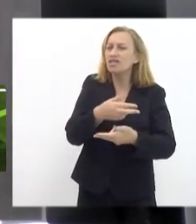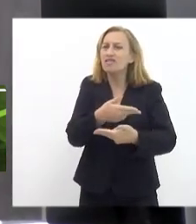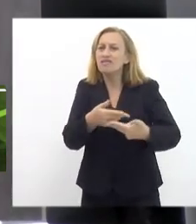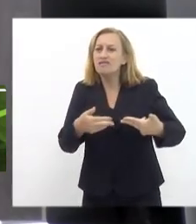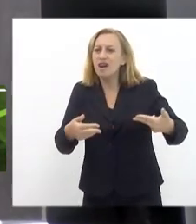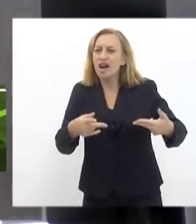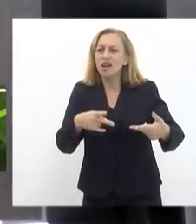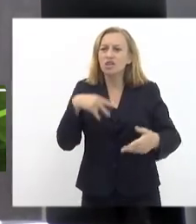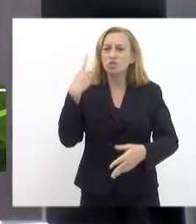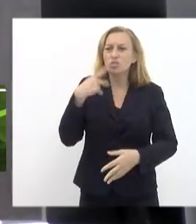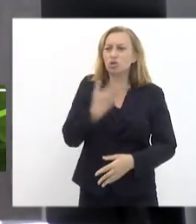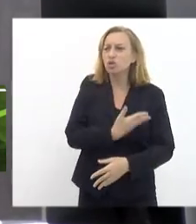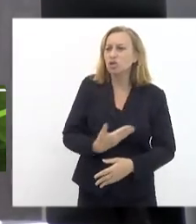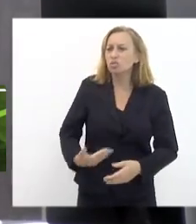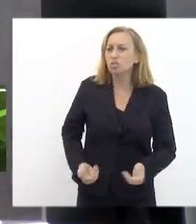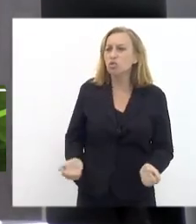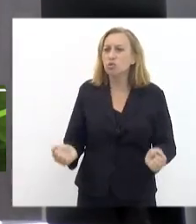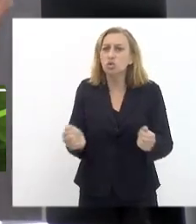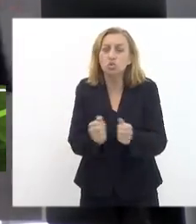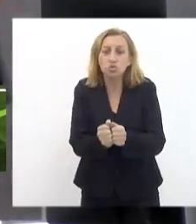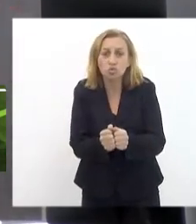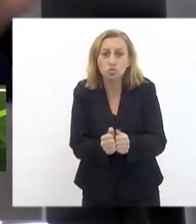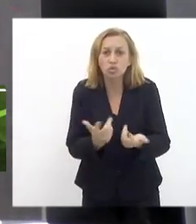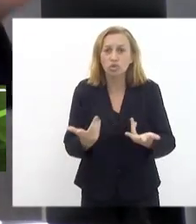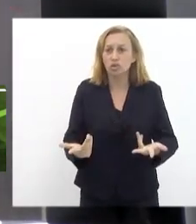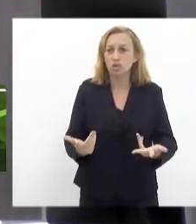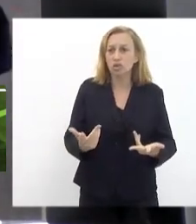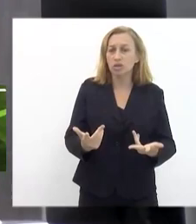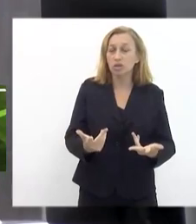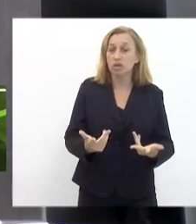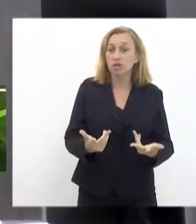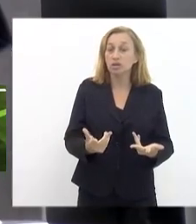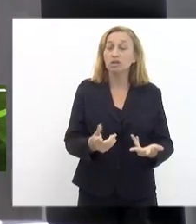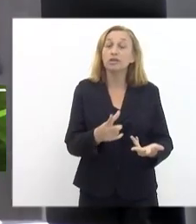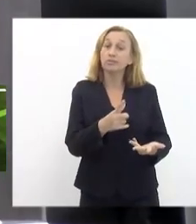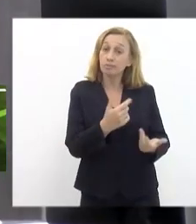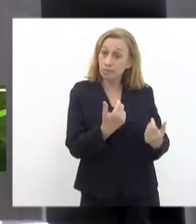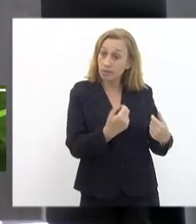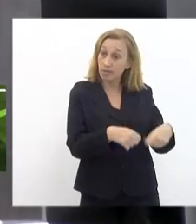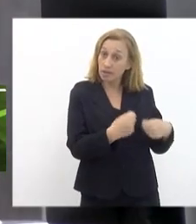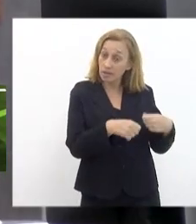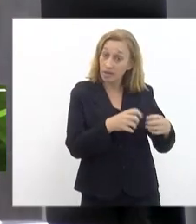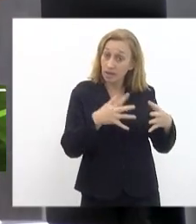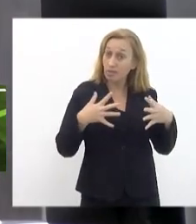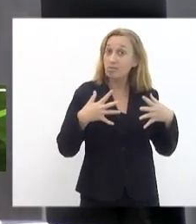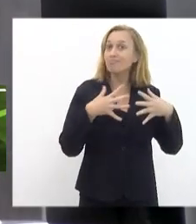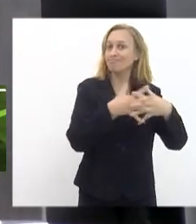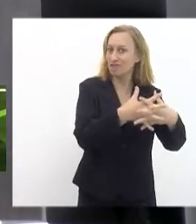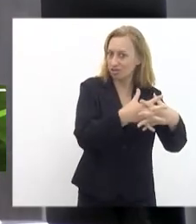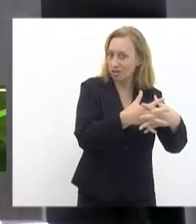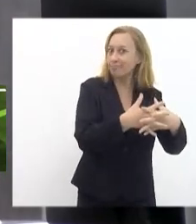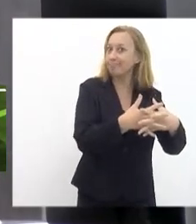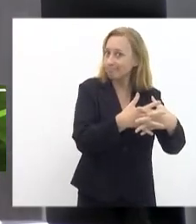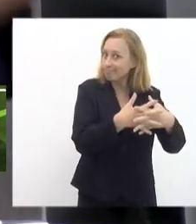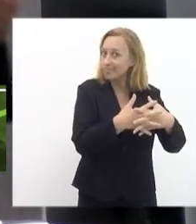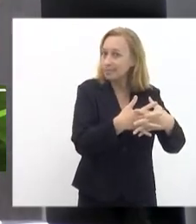políticas públicas políticas públicas essas que terão que se integrarem